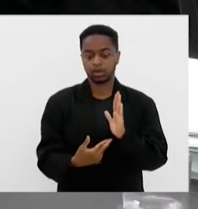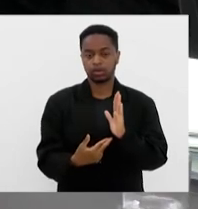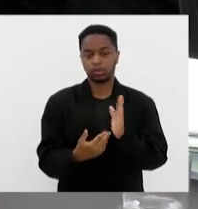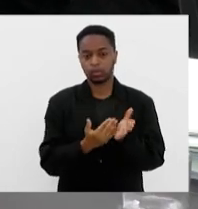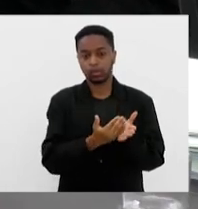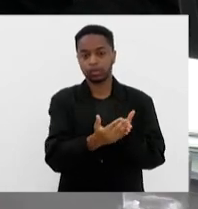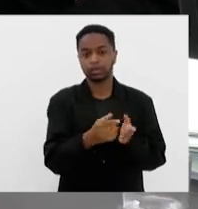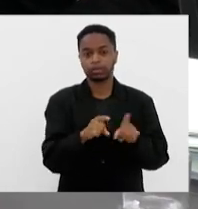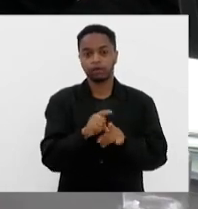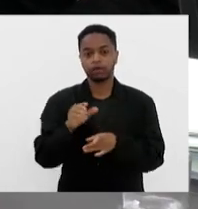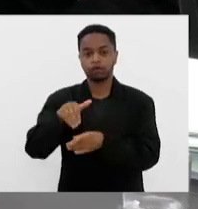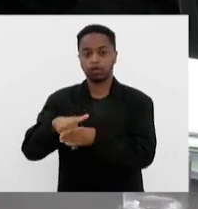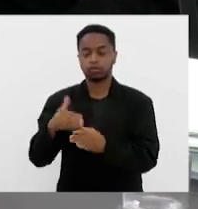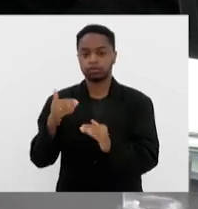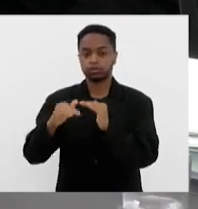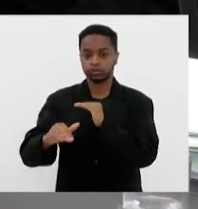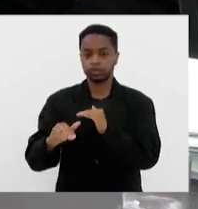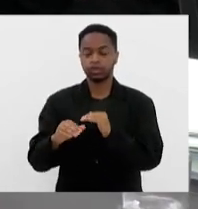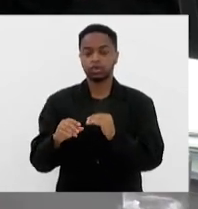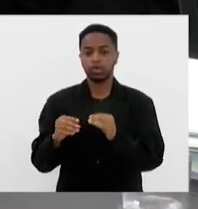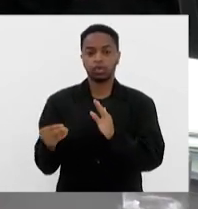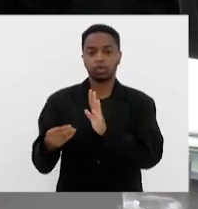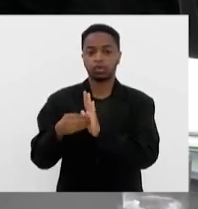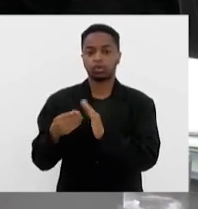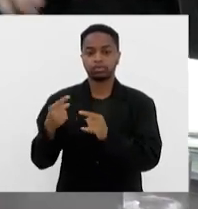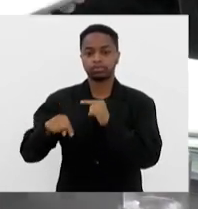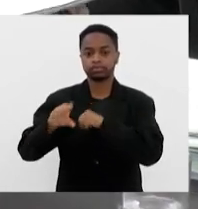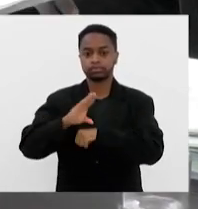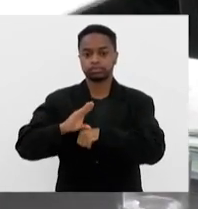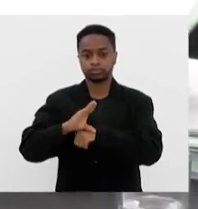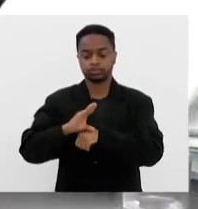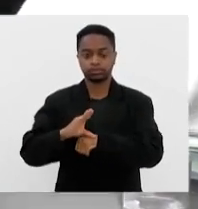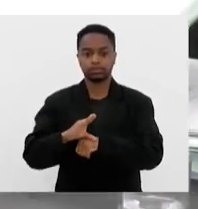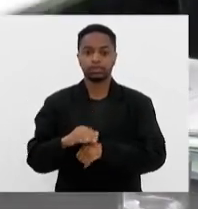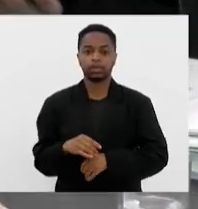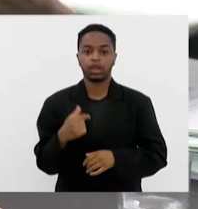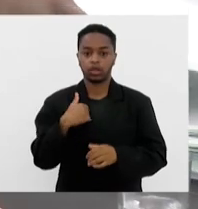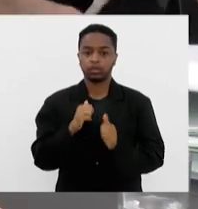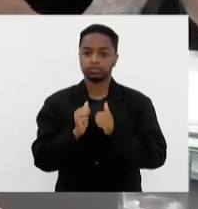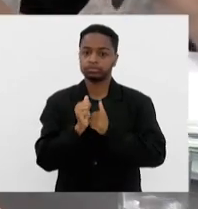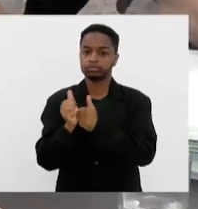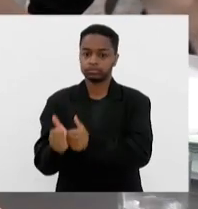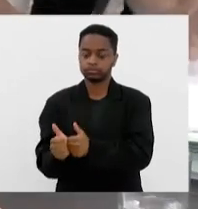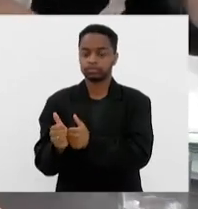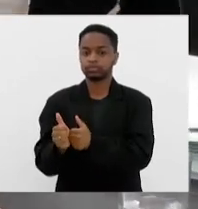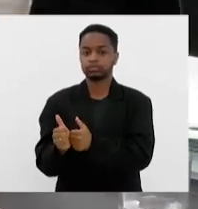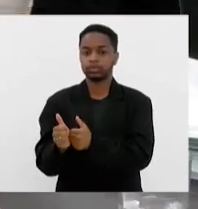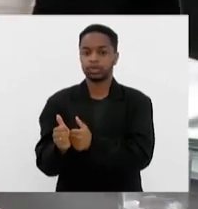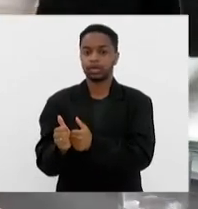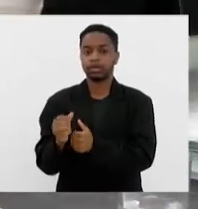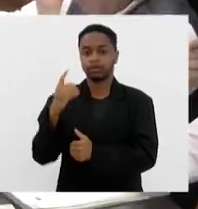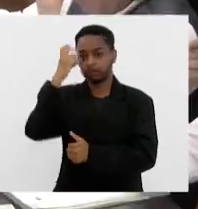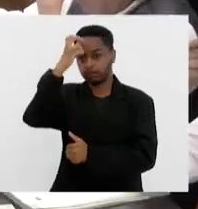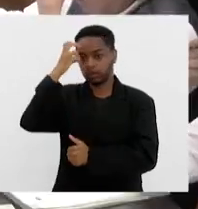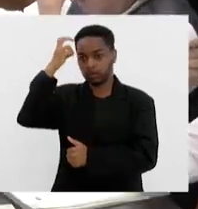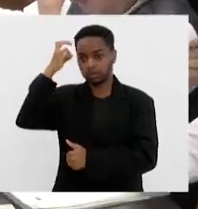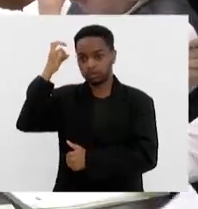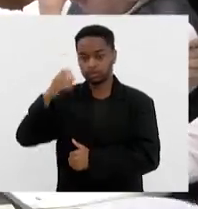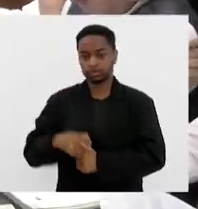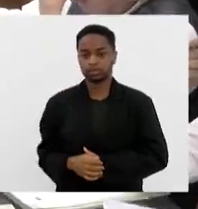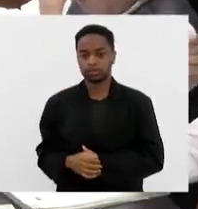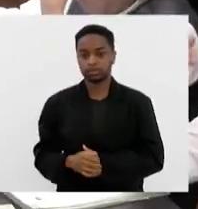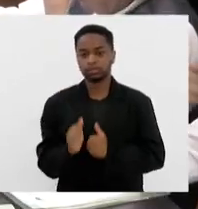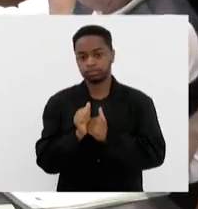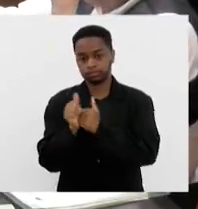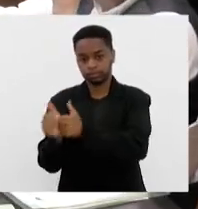voto divergente pela inconstitucionalidade da autoria do deputado Luiz Paulo. Eu voto na divergência pela inconstitucionalidade, como vota a deputada Verônica. Voto